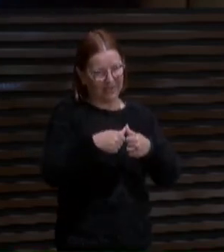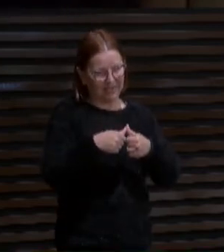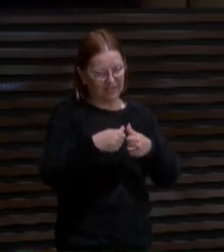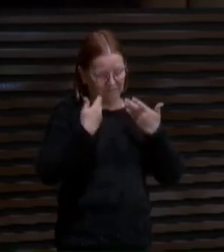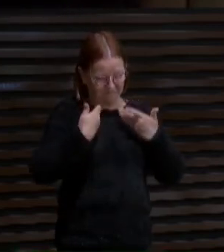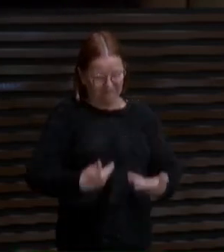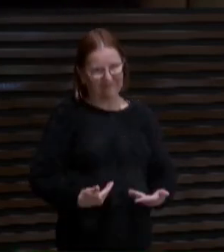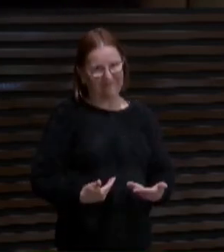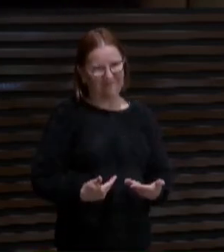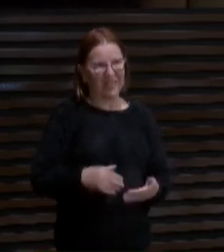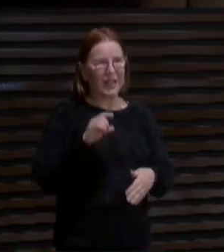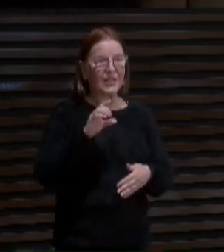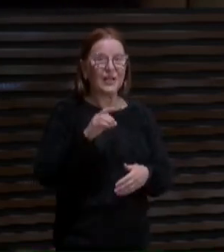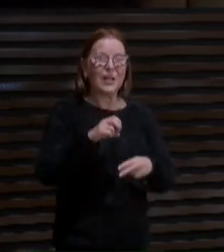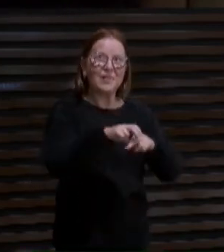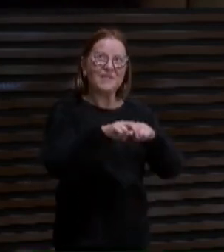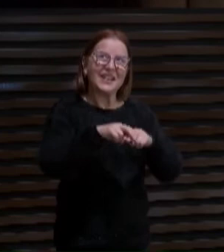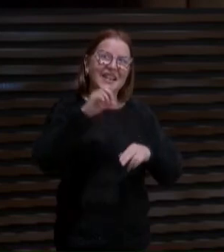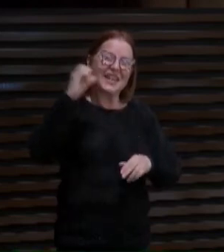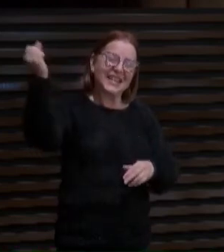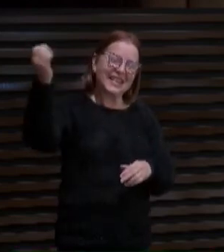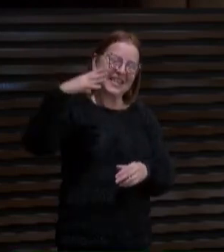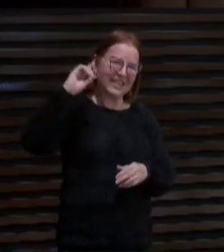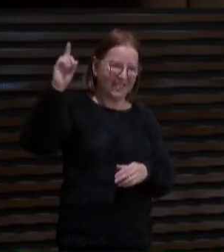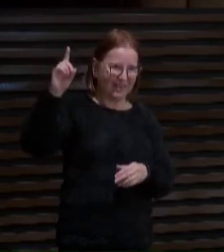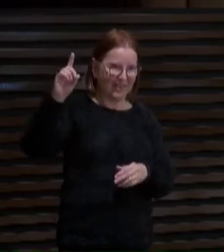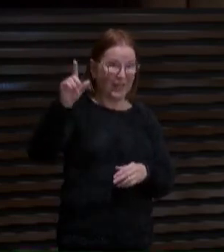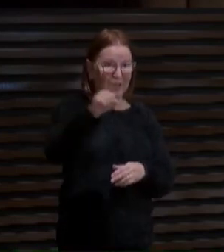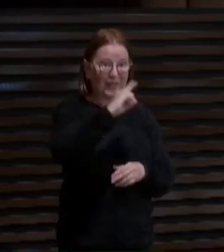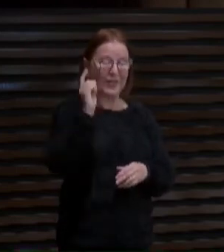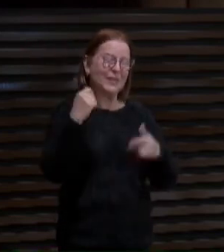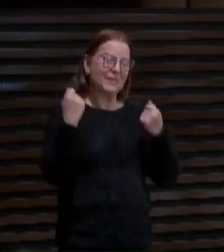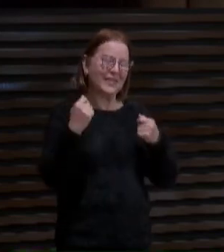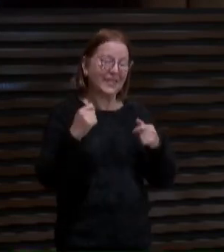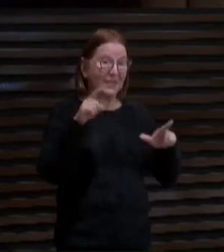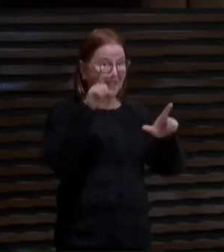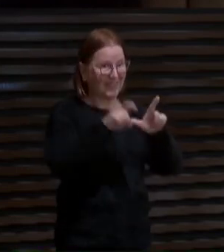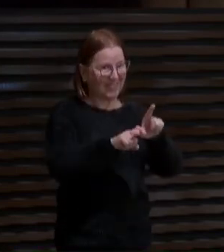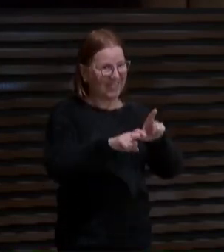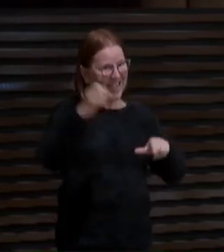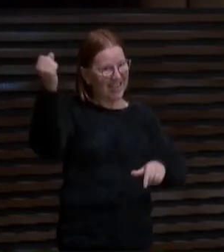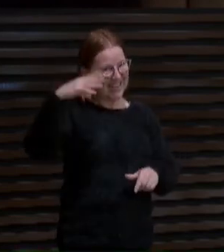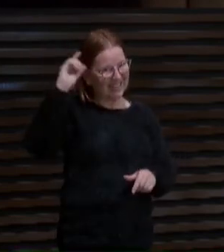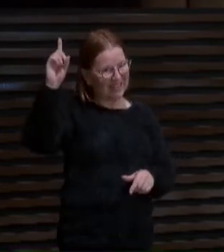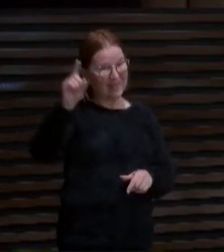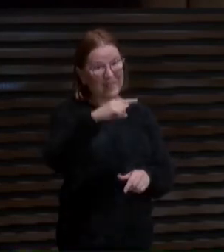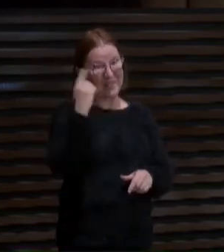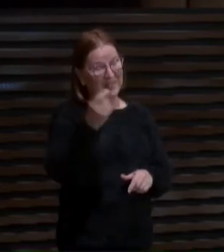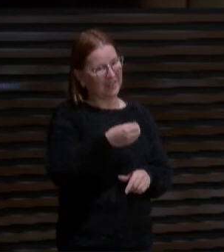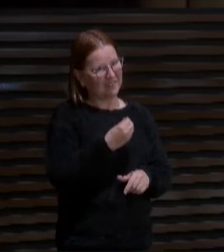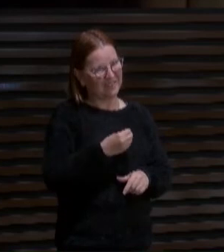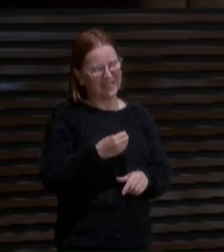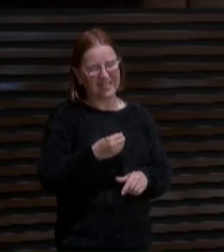nós precisamos aprender a depender da Graça de Deus nas nossas vidas aprender a depender da Graça de Deus em